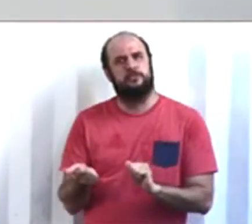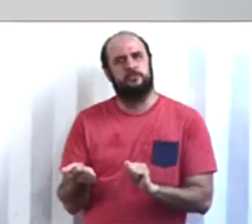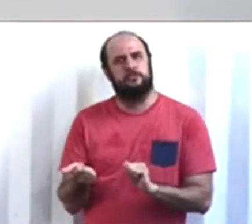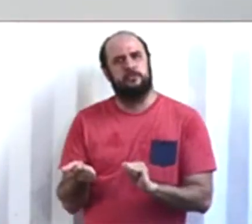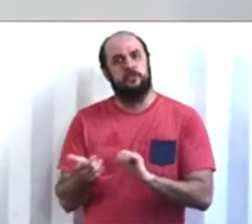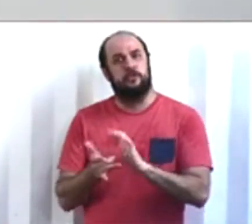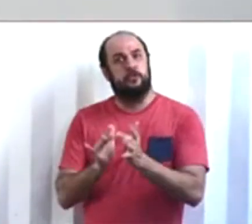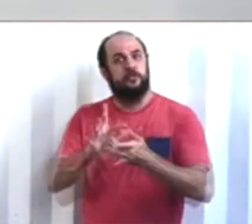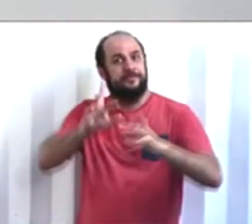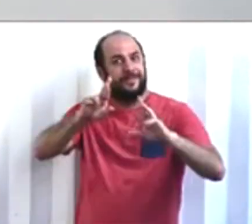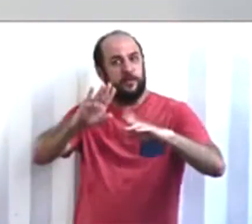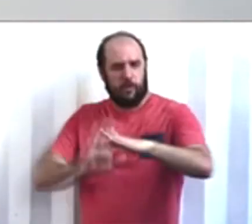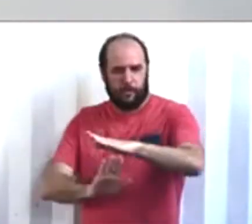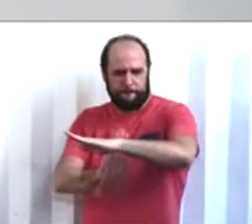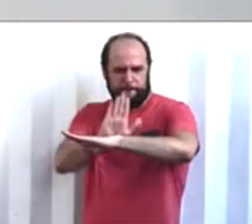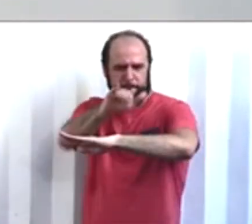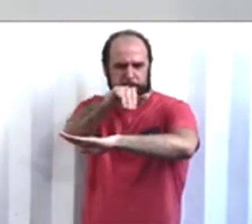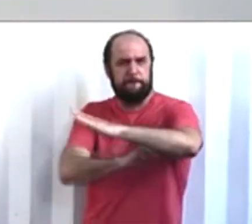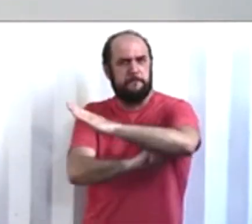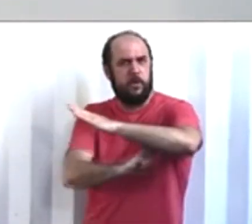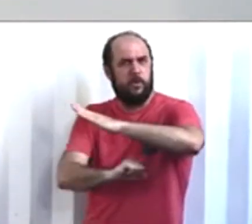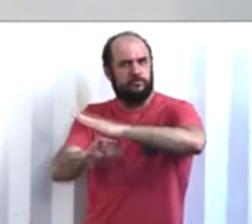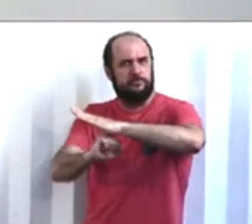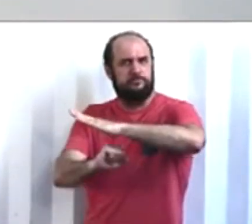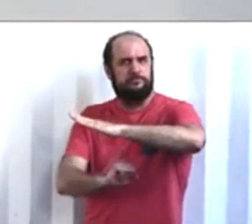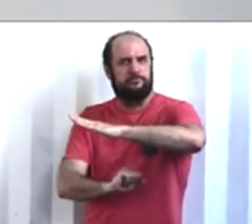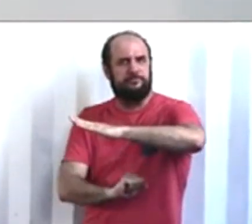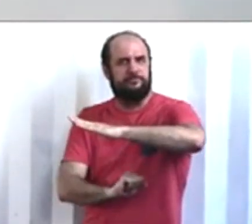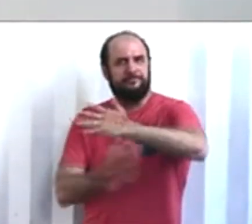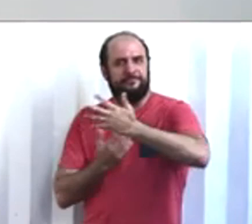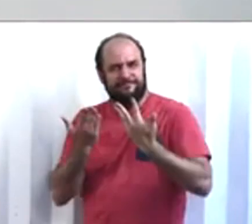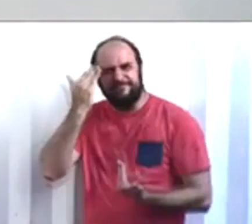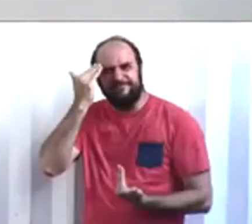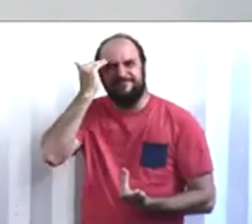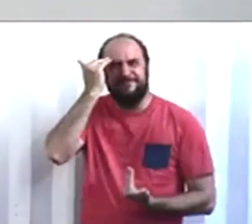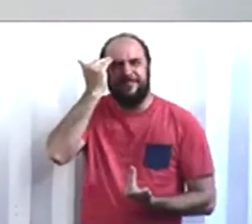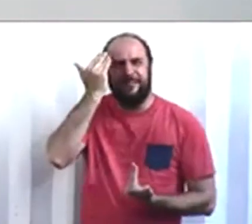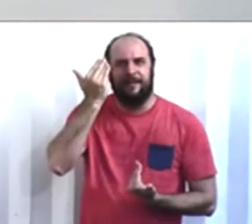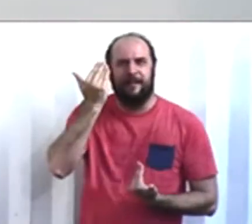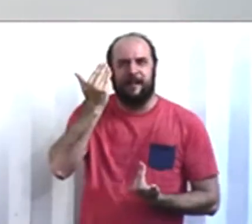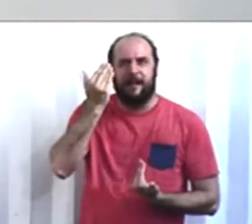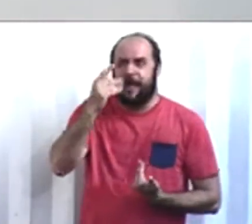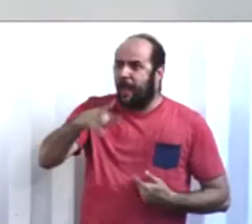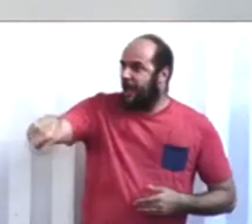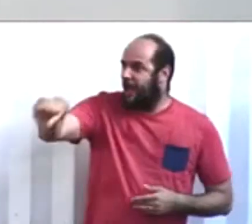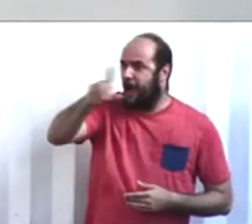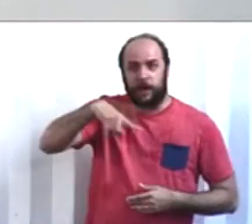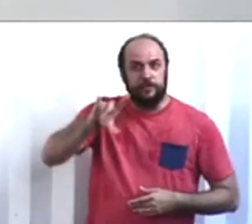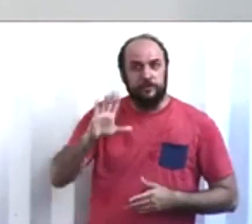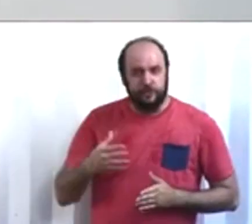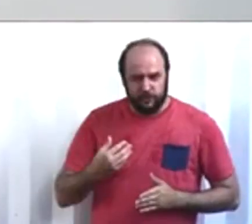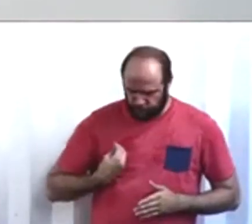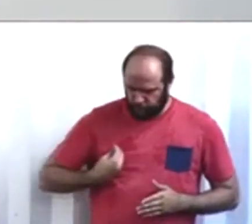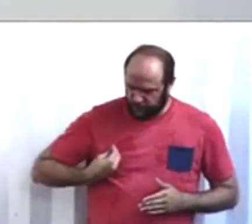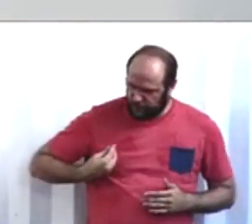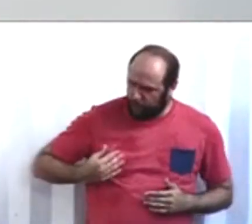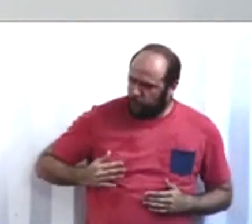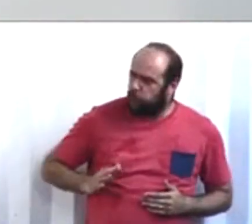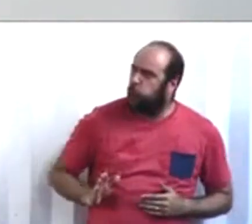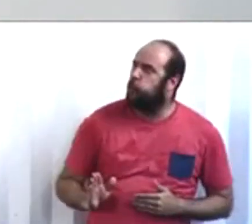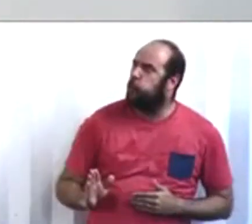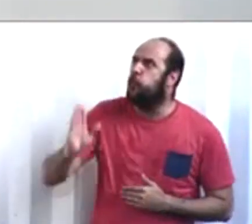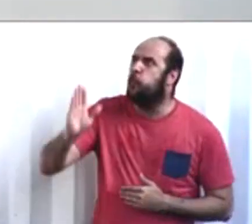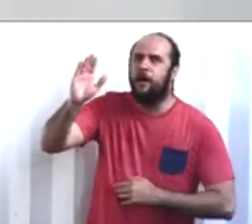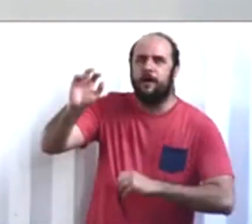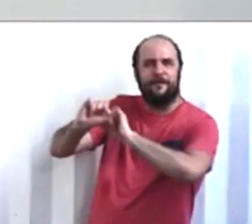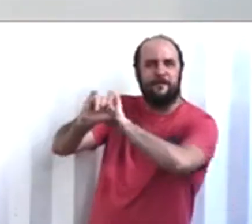para atravessar o rio. Meus queridos irmãos, a nossa caminhada é uma caminhada para a glória.